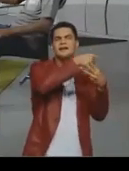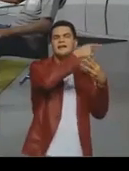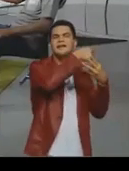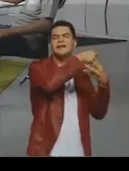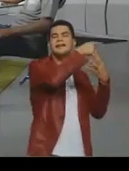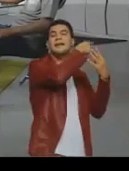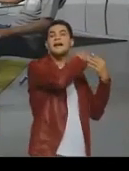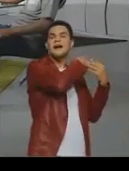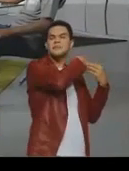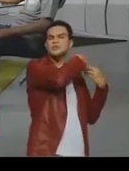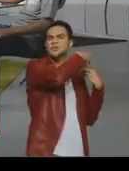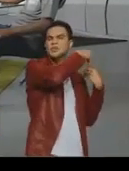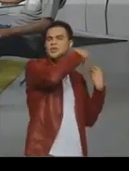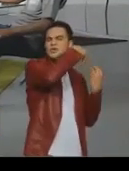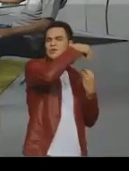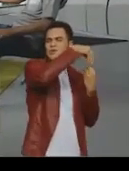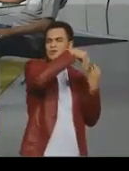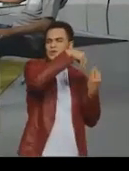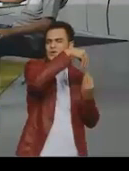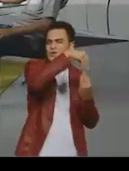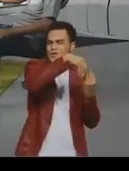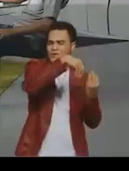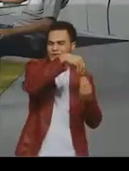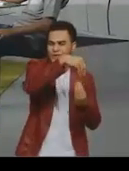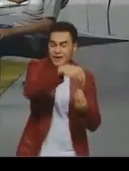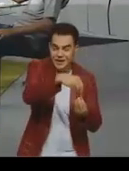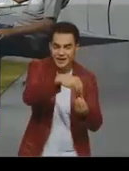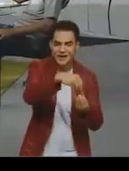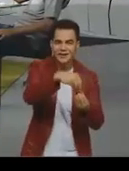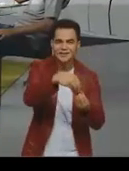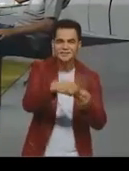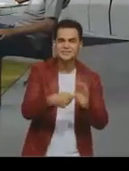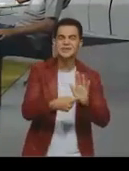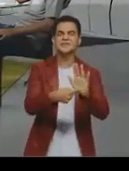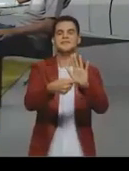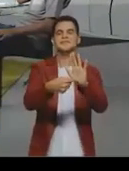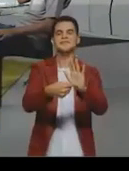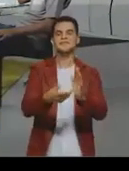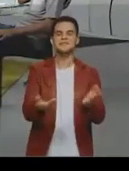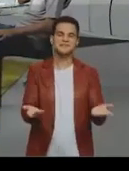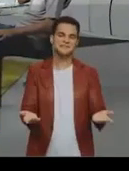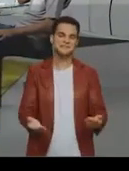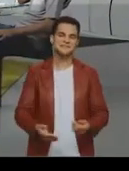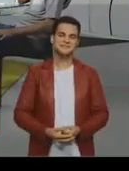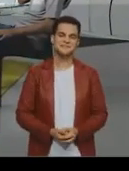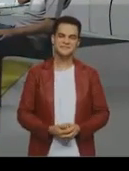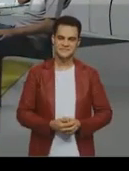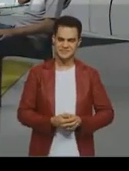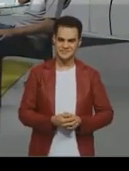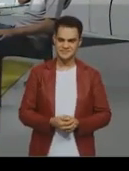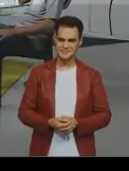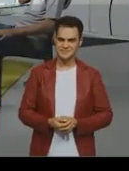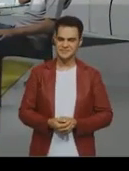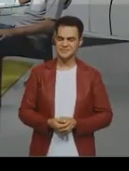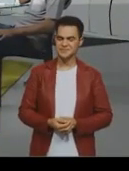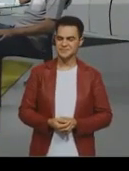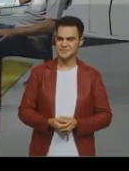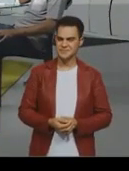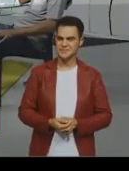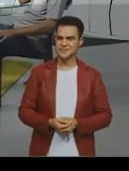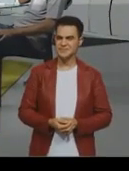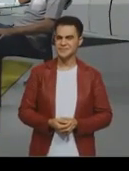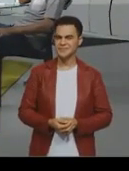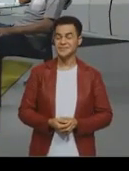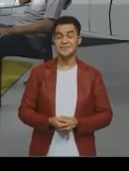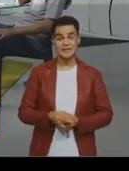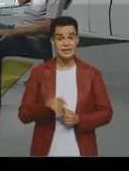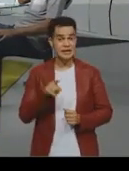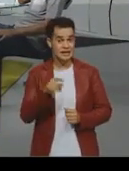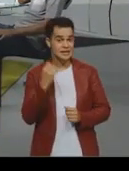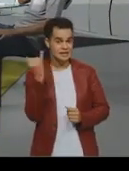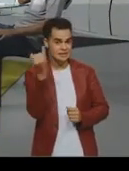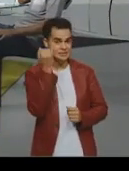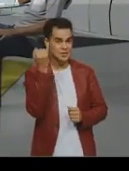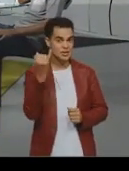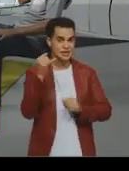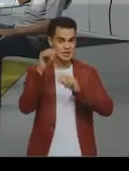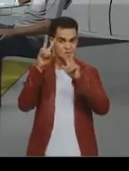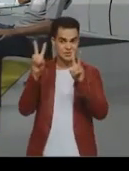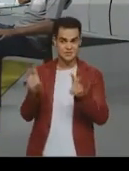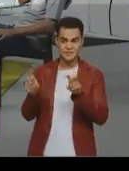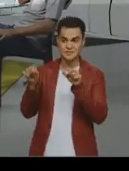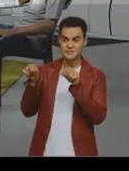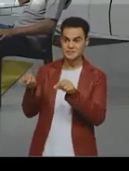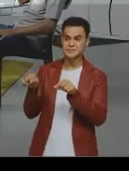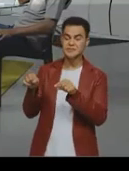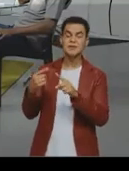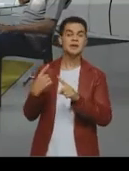mistura, e só veio se manifestar nessa questão. É muito importante esse tópico, essa forma que você tocou no assunto, professor Vinícius,